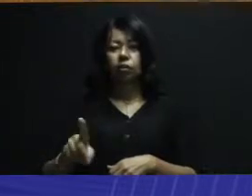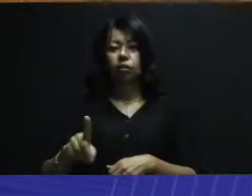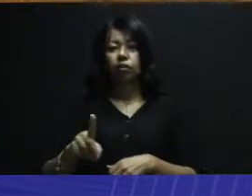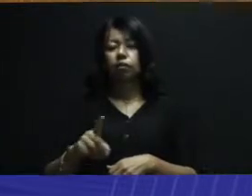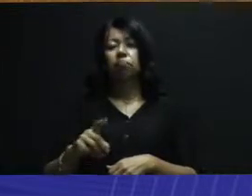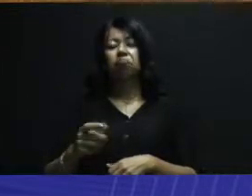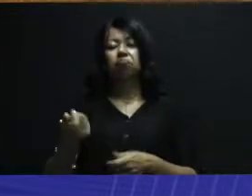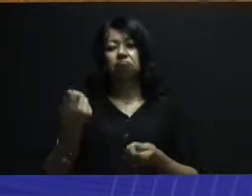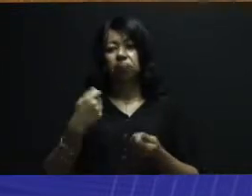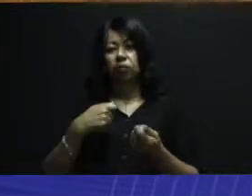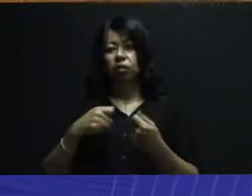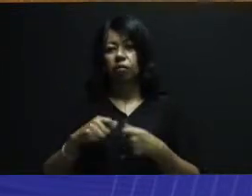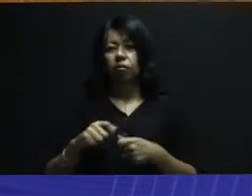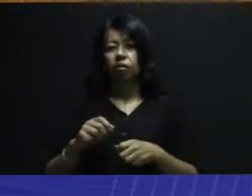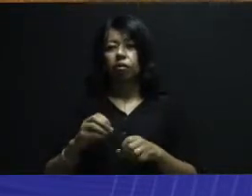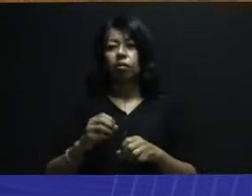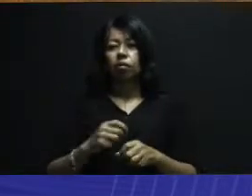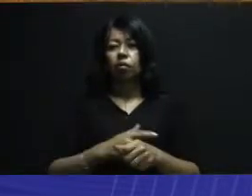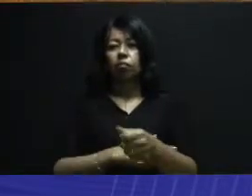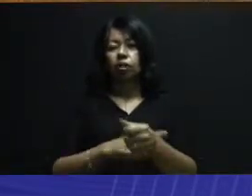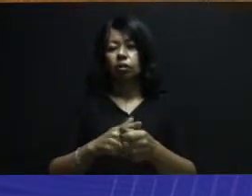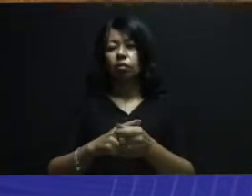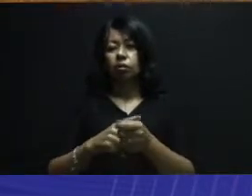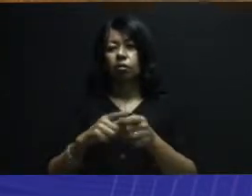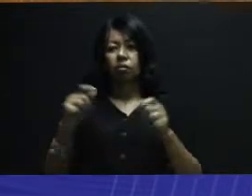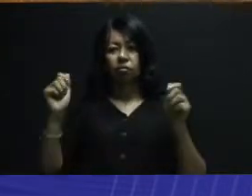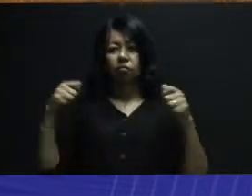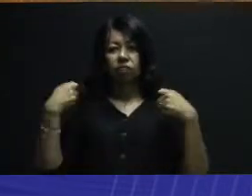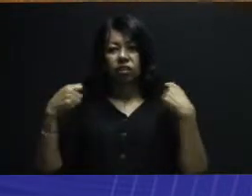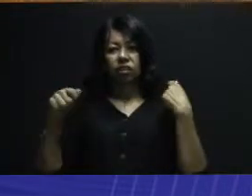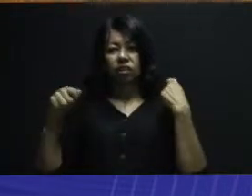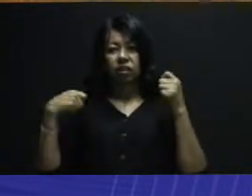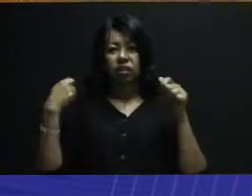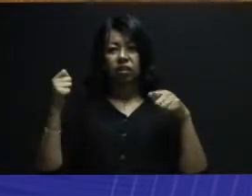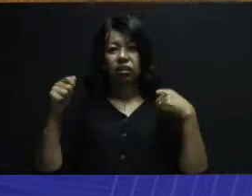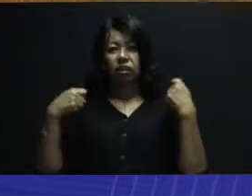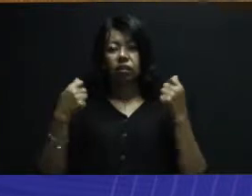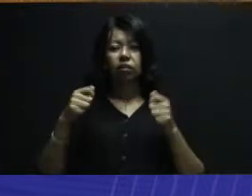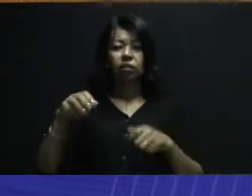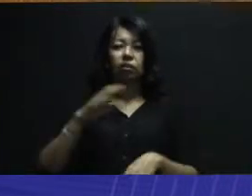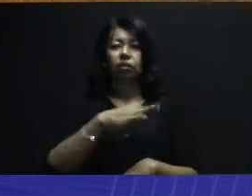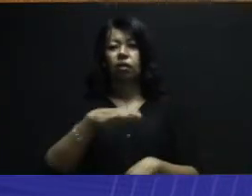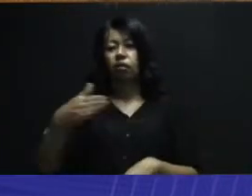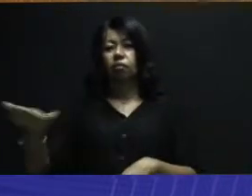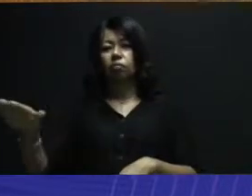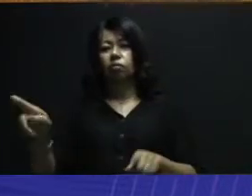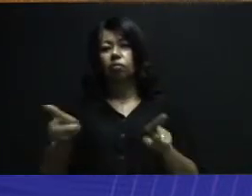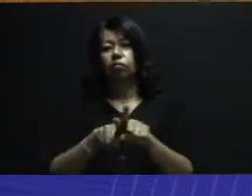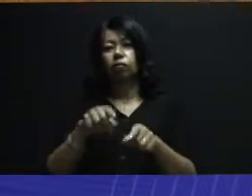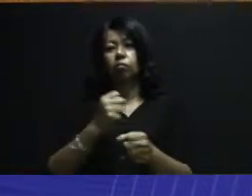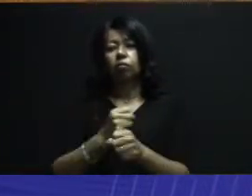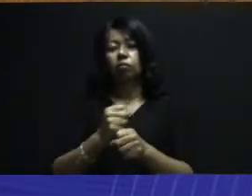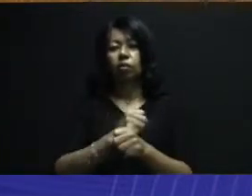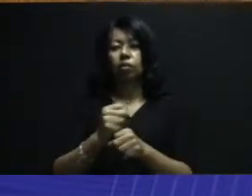Educação Física pela Faculdade de Educação Física de Santos e, no mesmo ano, passou a ser professor